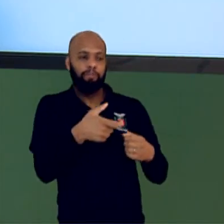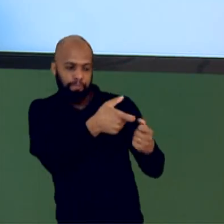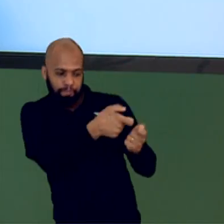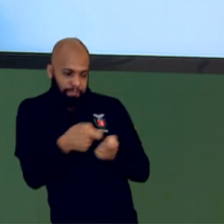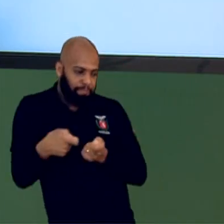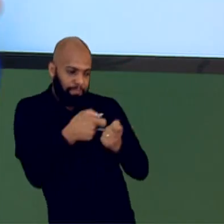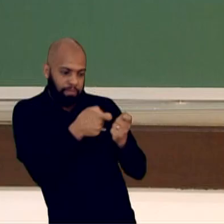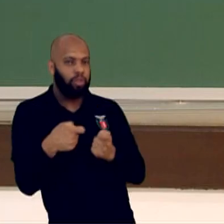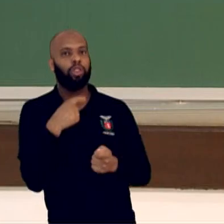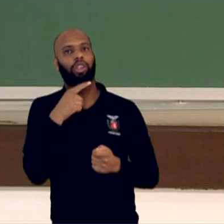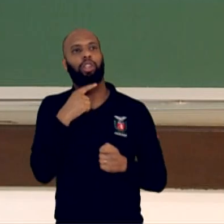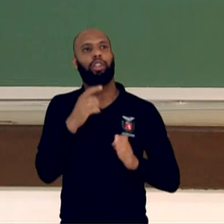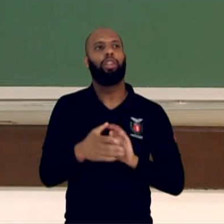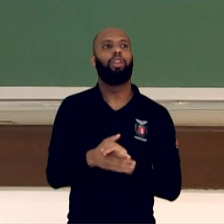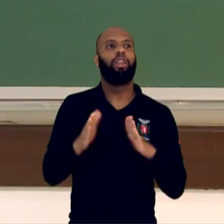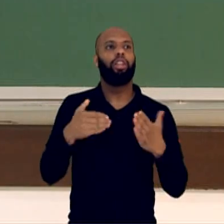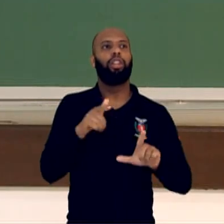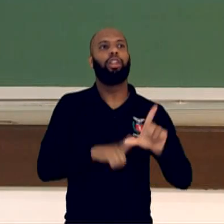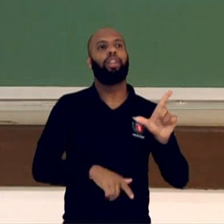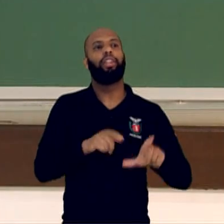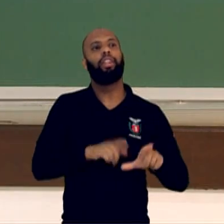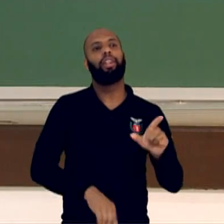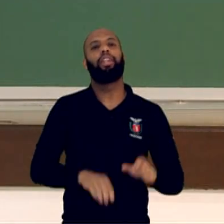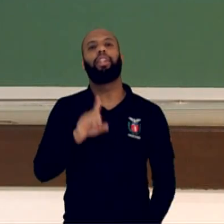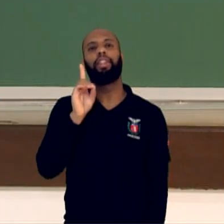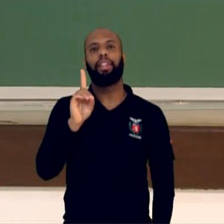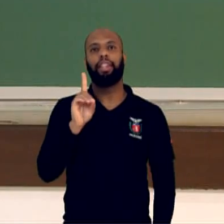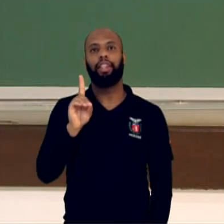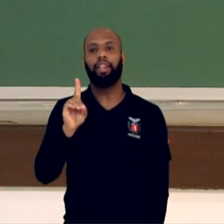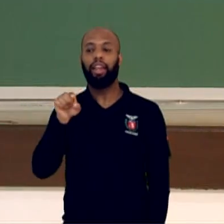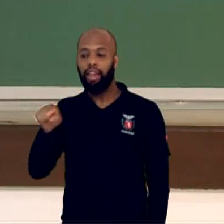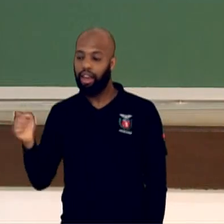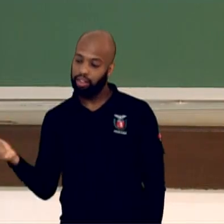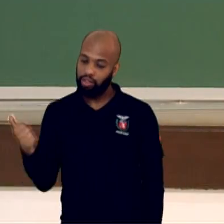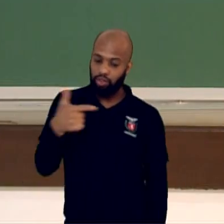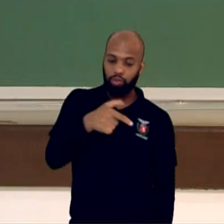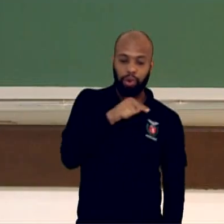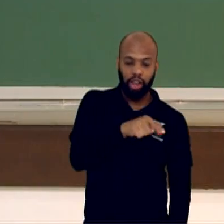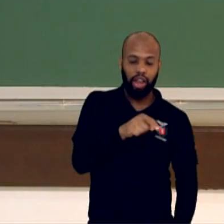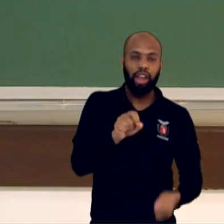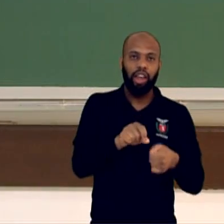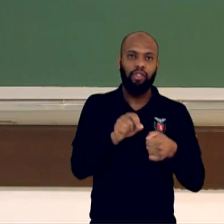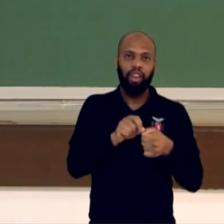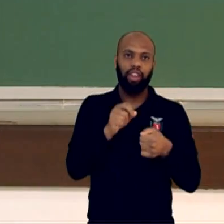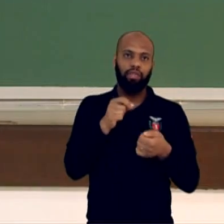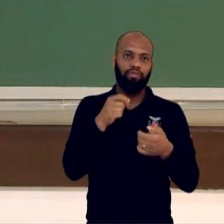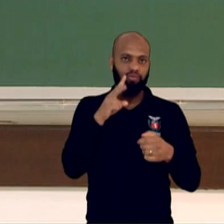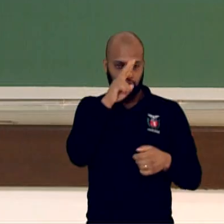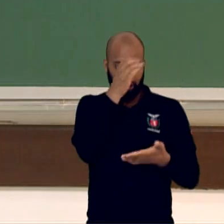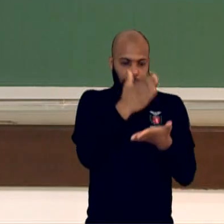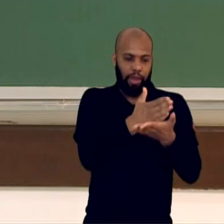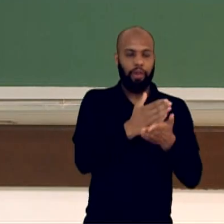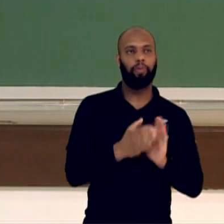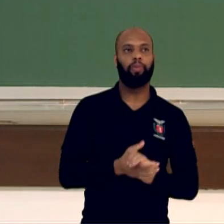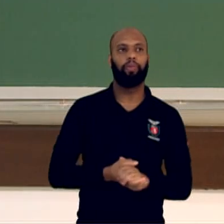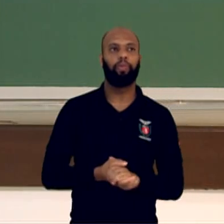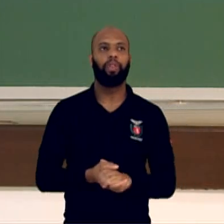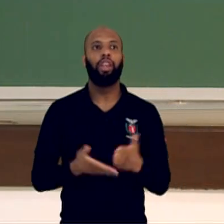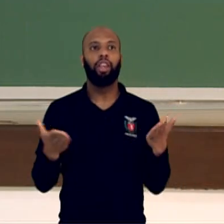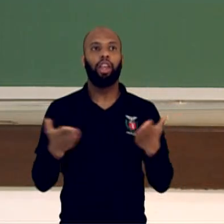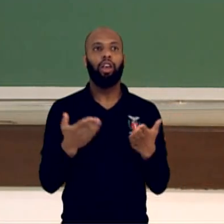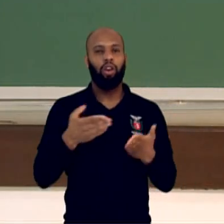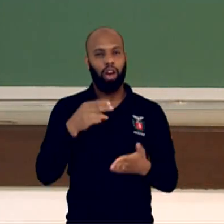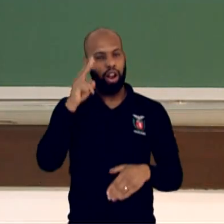consegue atingir o teu objetivo. Então, letra D. Fazer a força potente e vencer a força resistente, tá? Vamos lembrar, então,